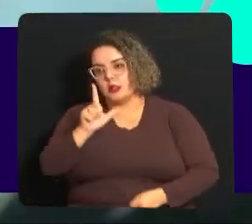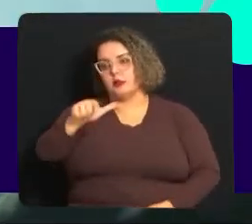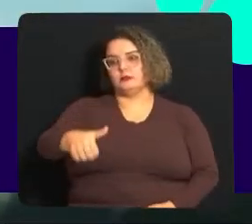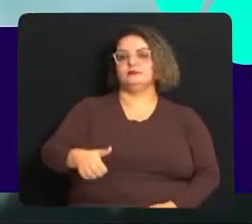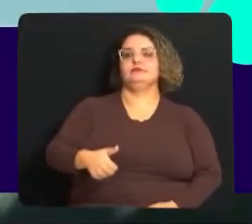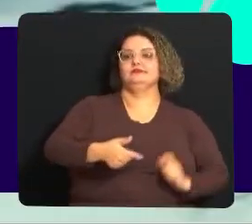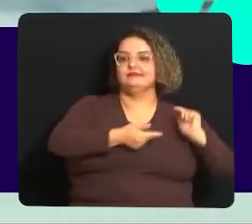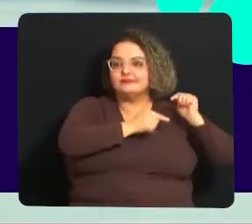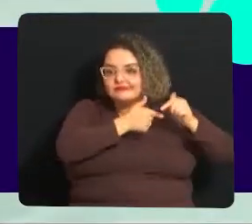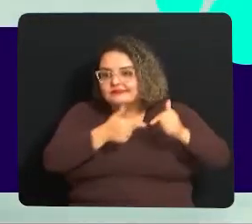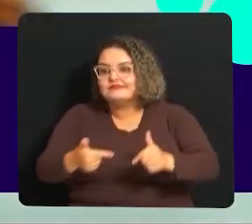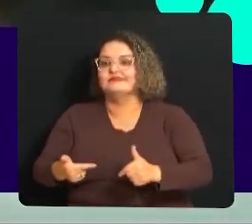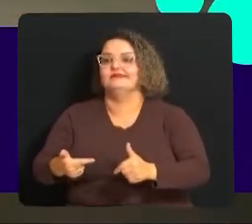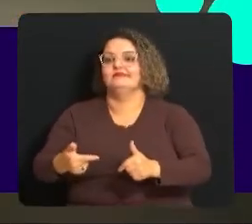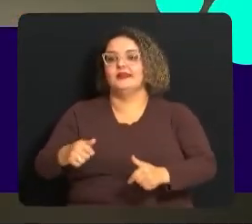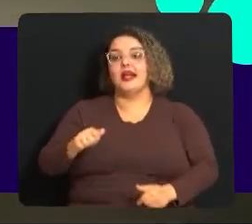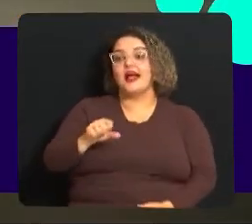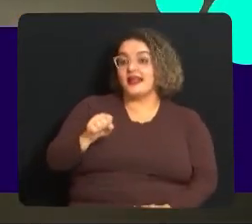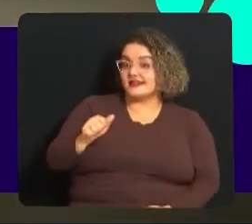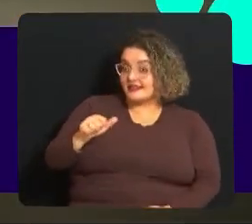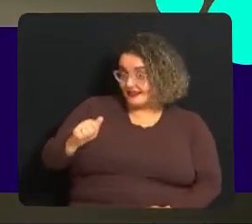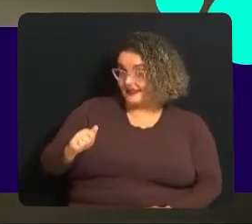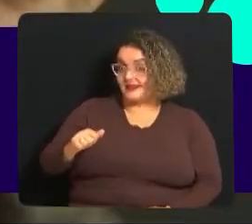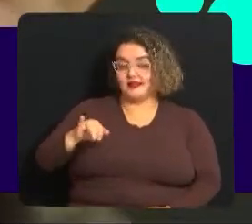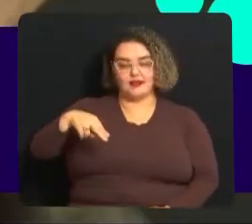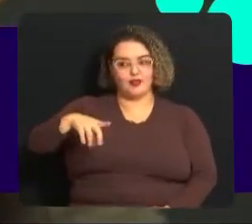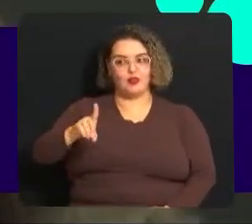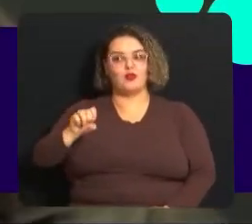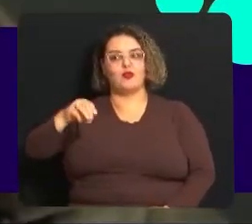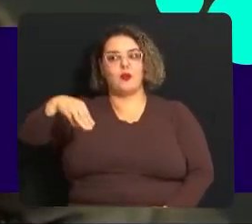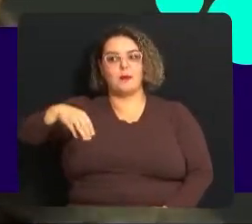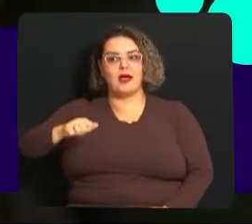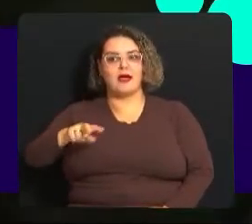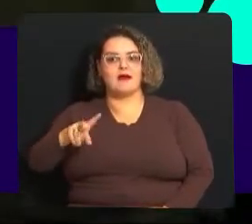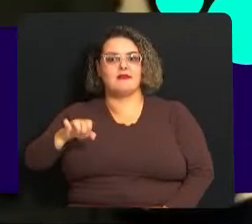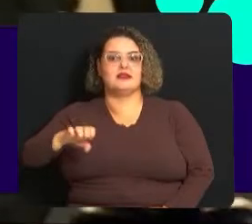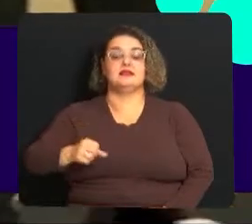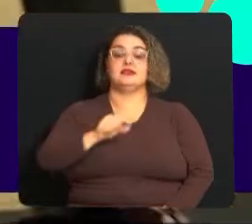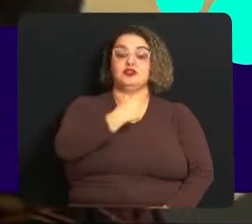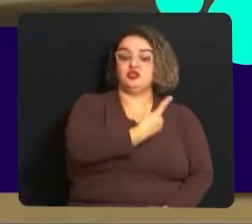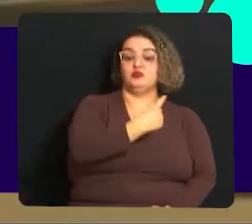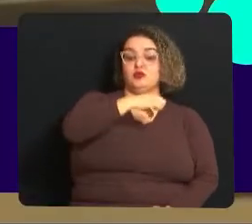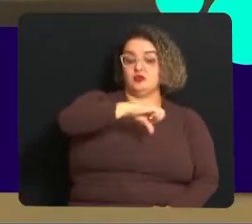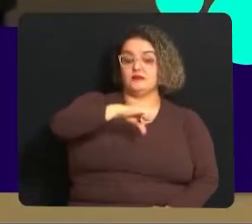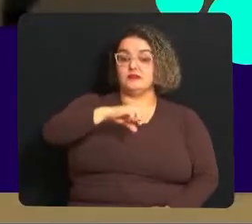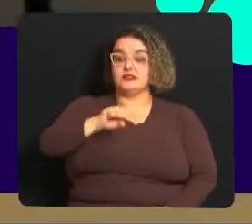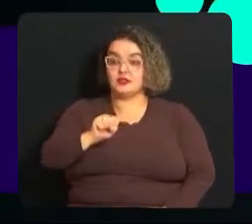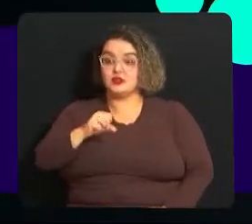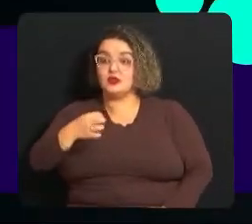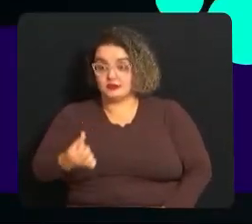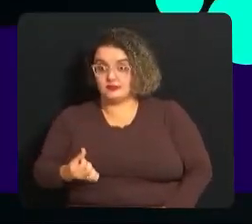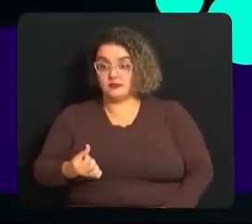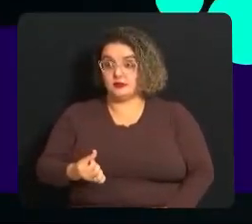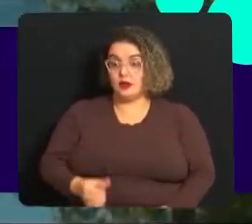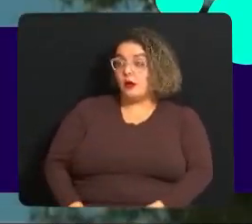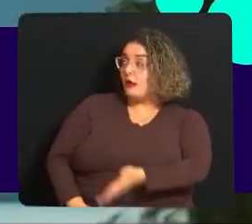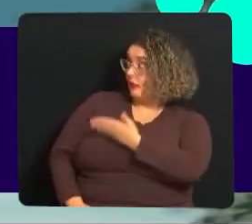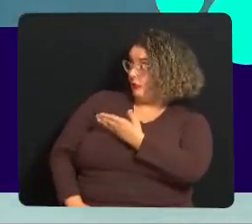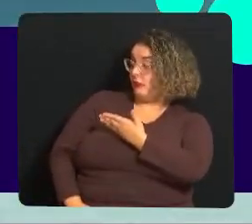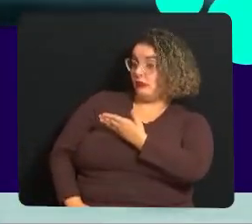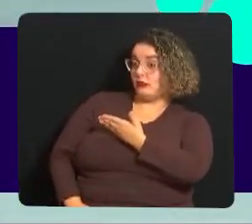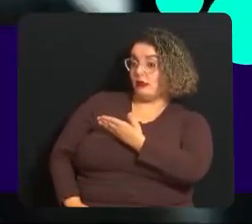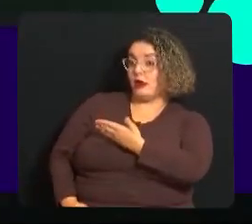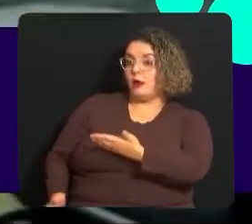clássico Top Gun Ases Indomáveis, de 1986. Três décadas se passaram. Maverick